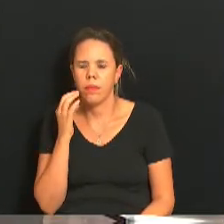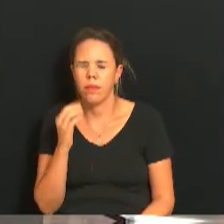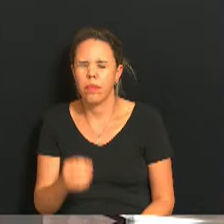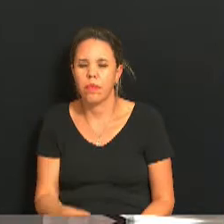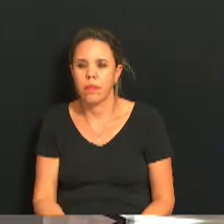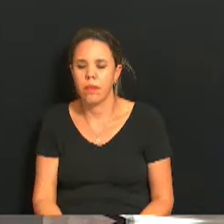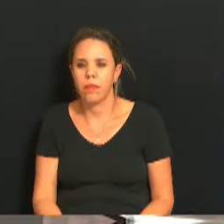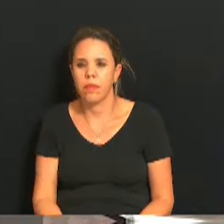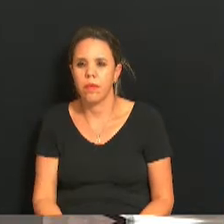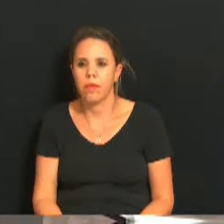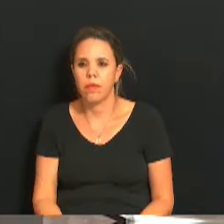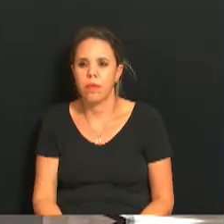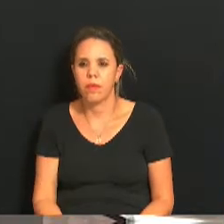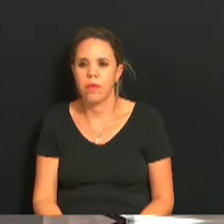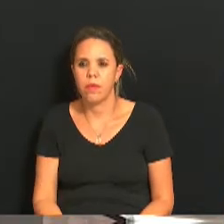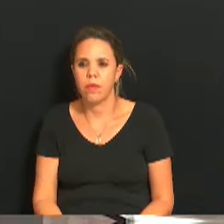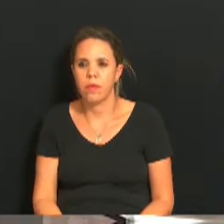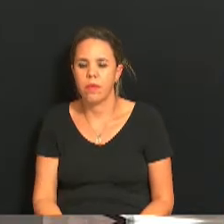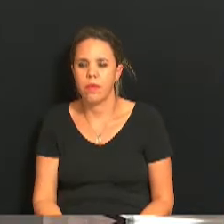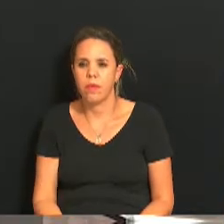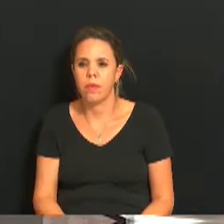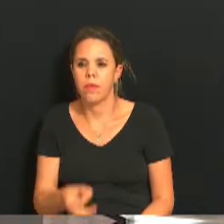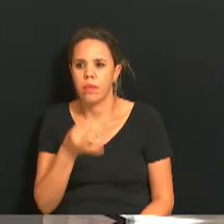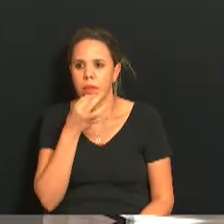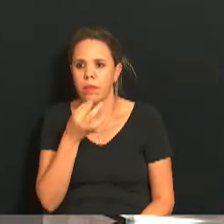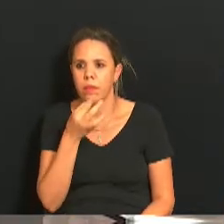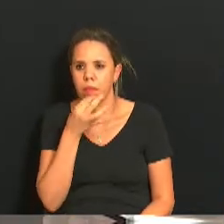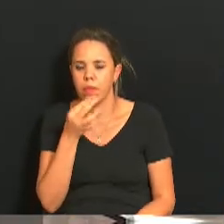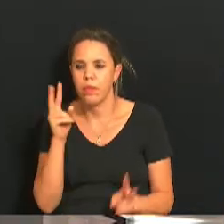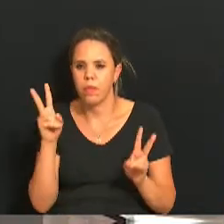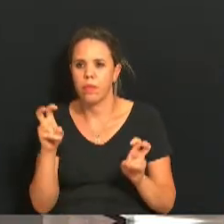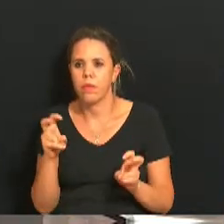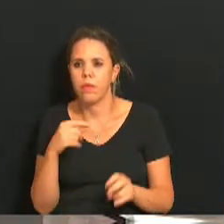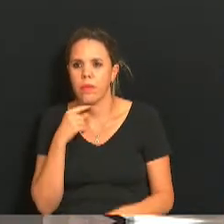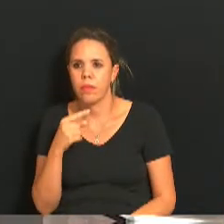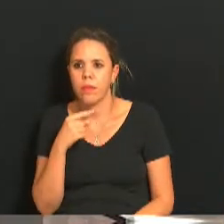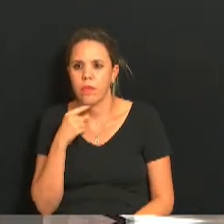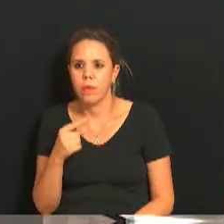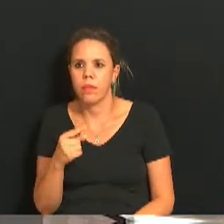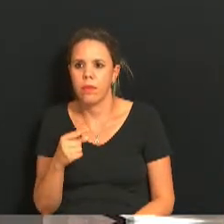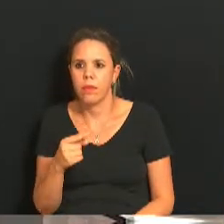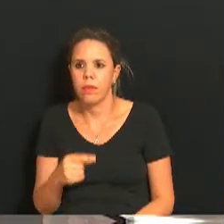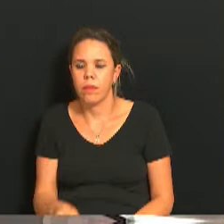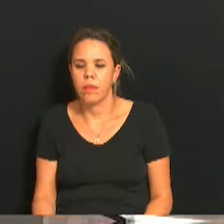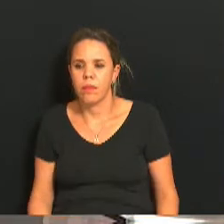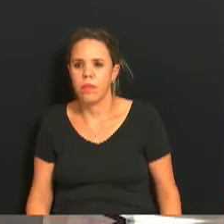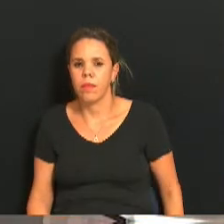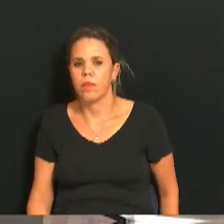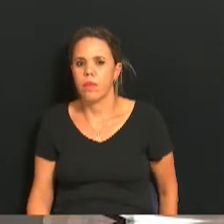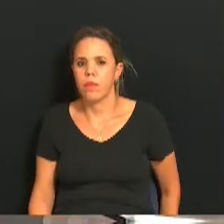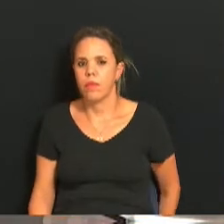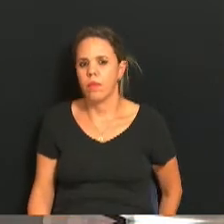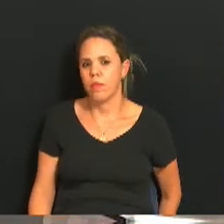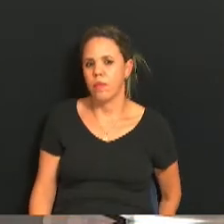e que ela abriu a palavra ele para que ele se manifesta também se houver algum questionamento para grilo manso